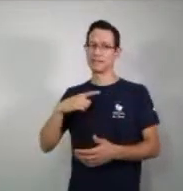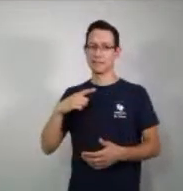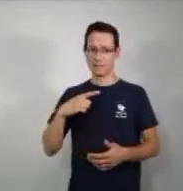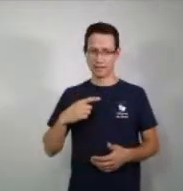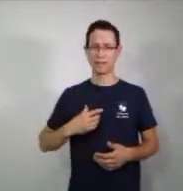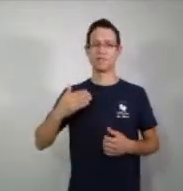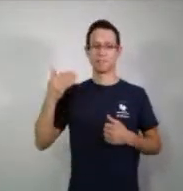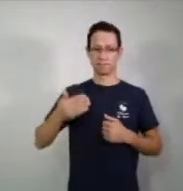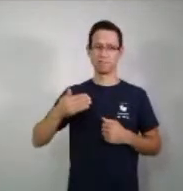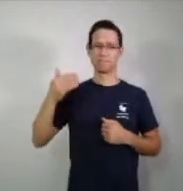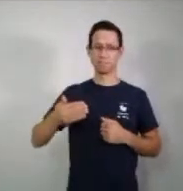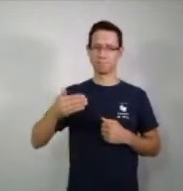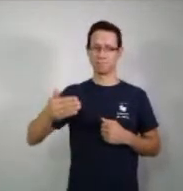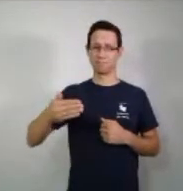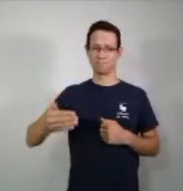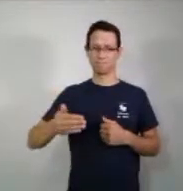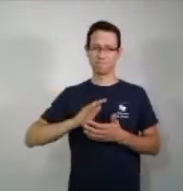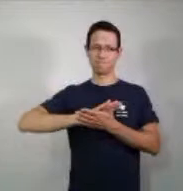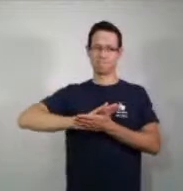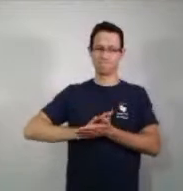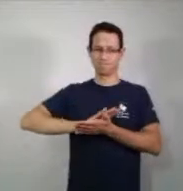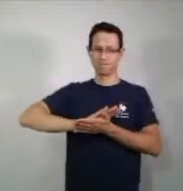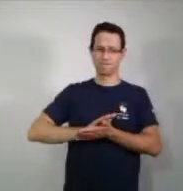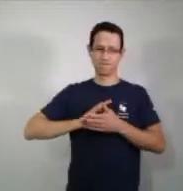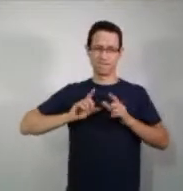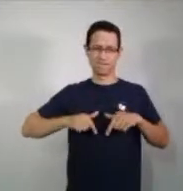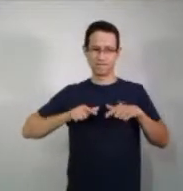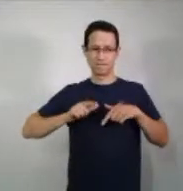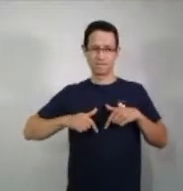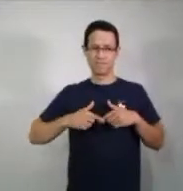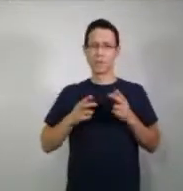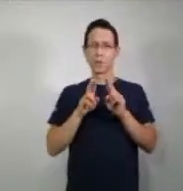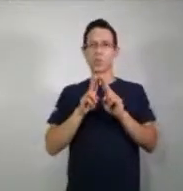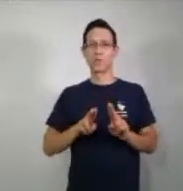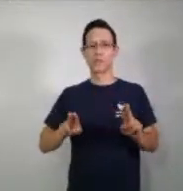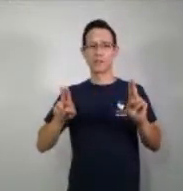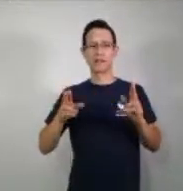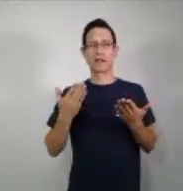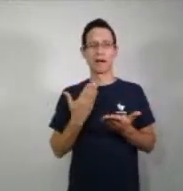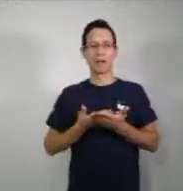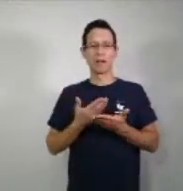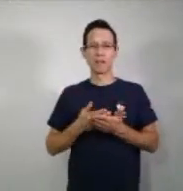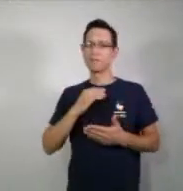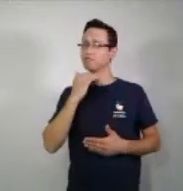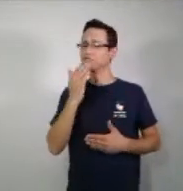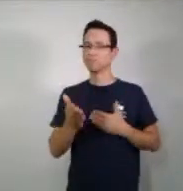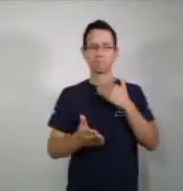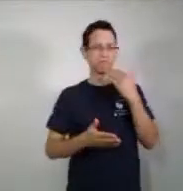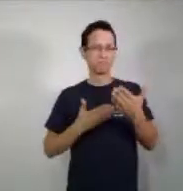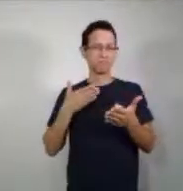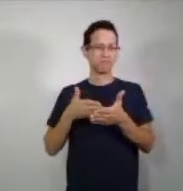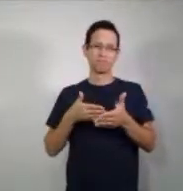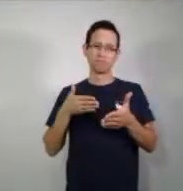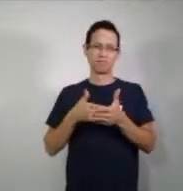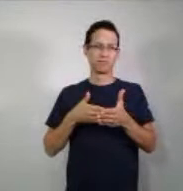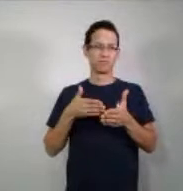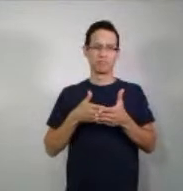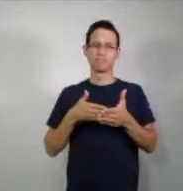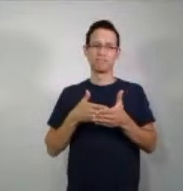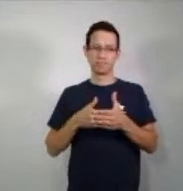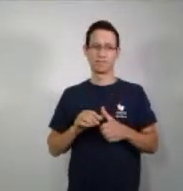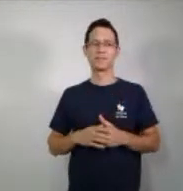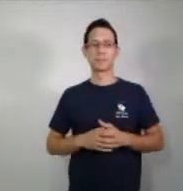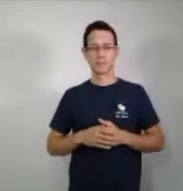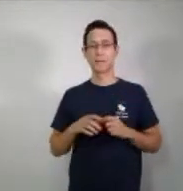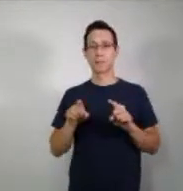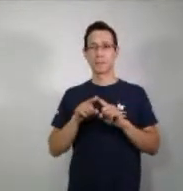como judeu, de já não ter mais lugar na universidade, né? Também com a